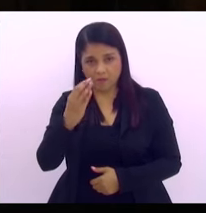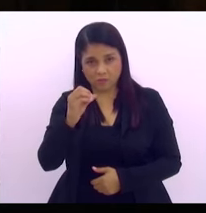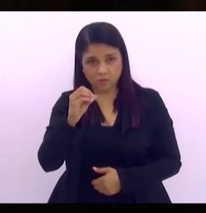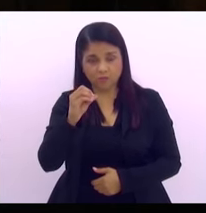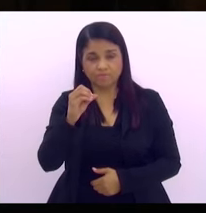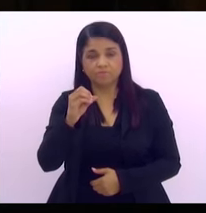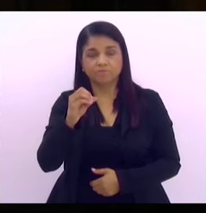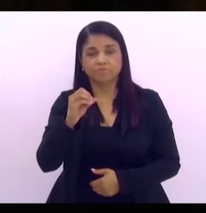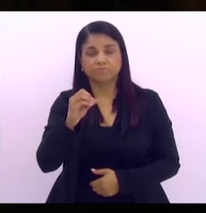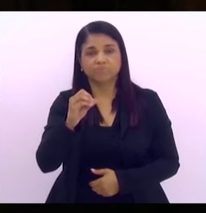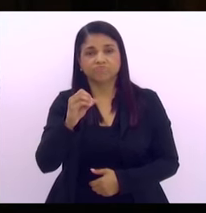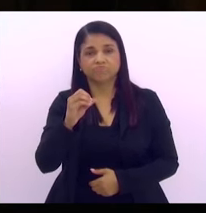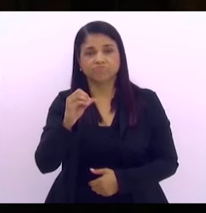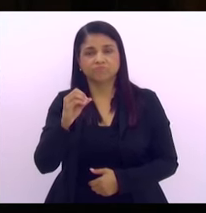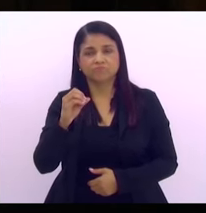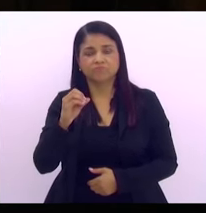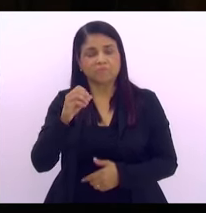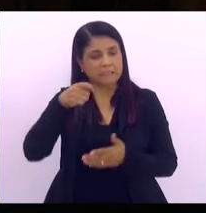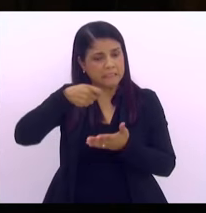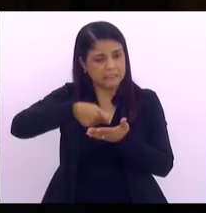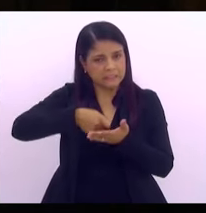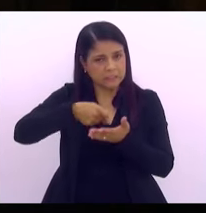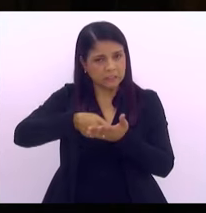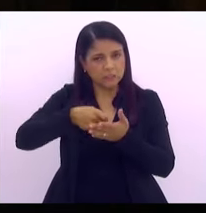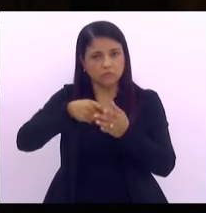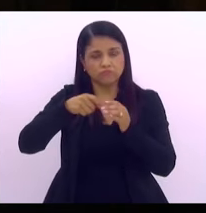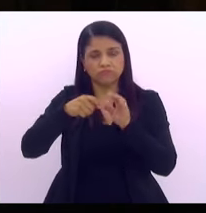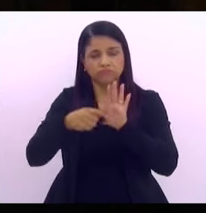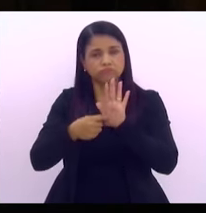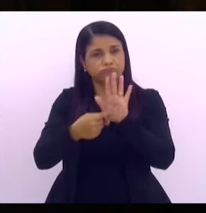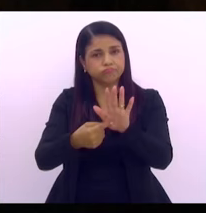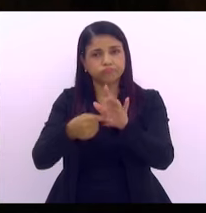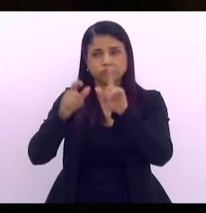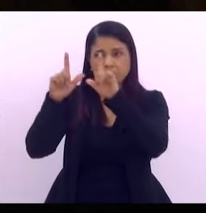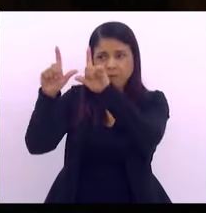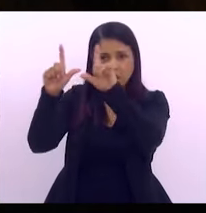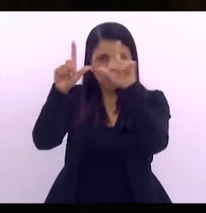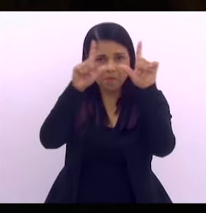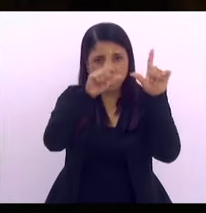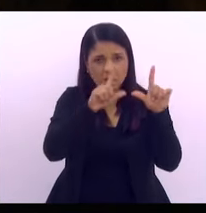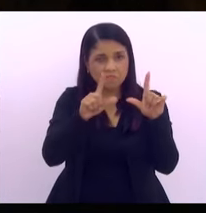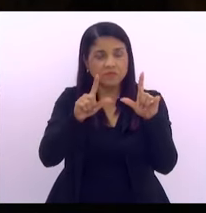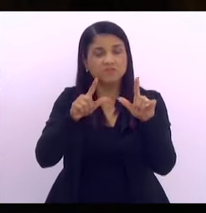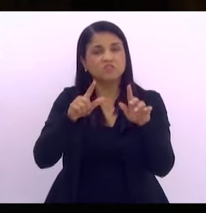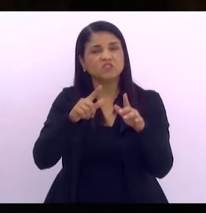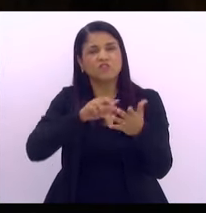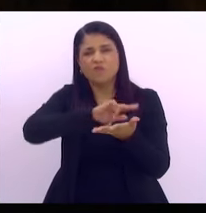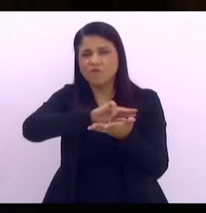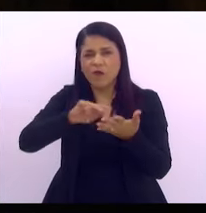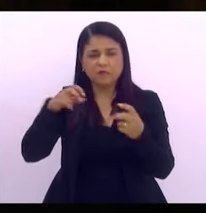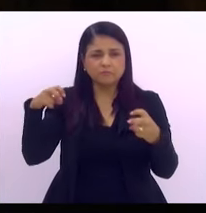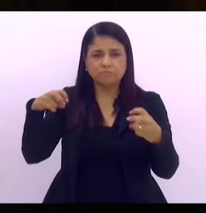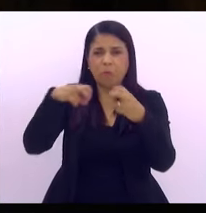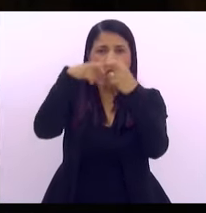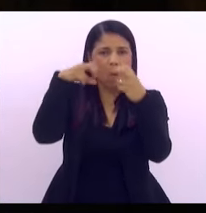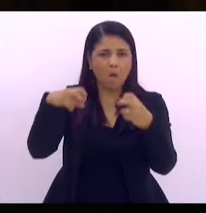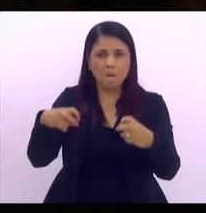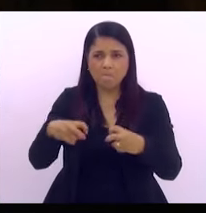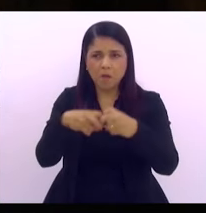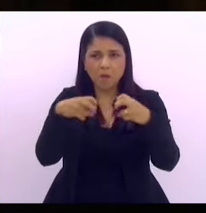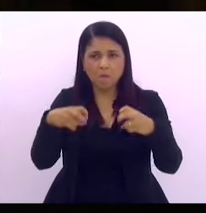sinalização que é exigida por lei, depois de diversos acidentes, na semana passada